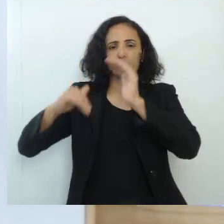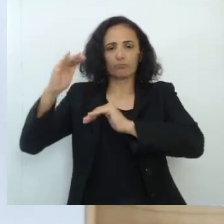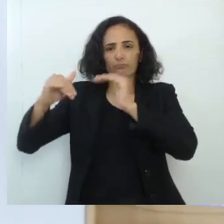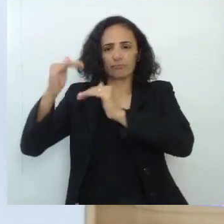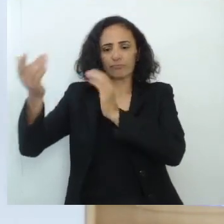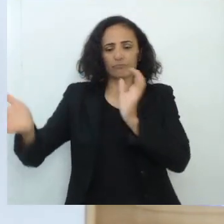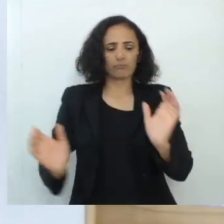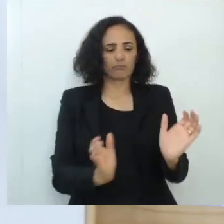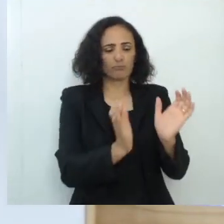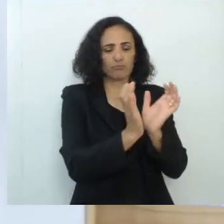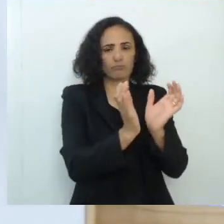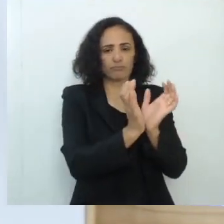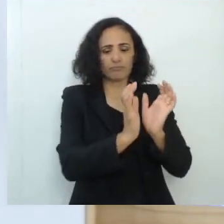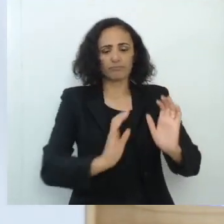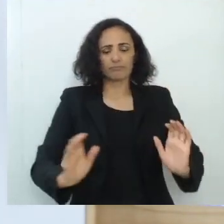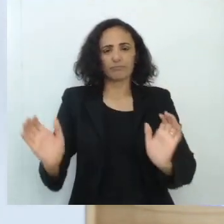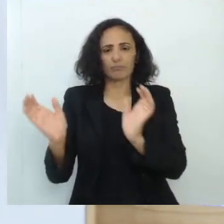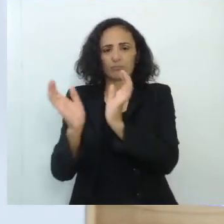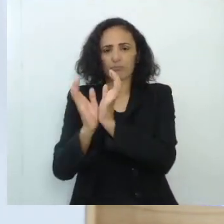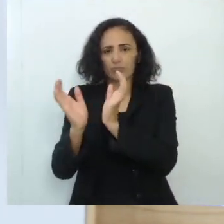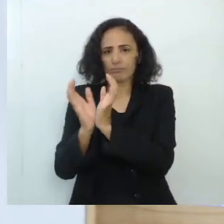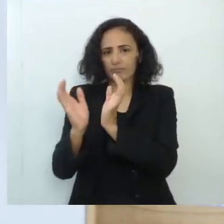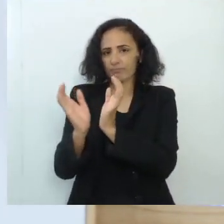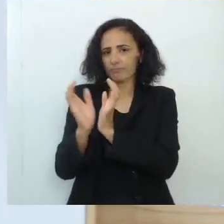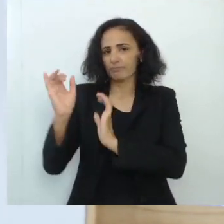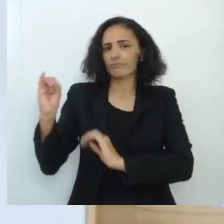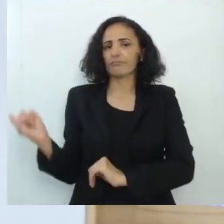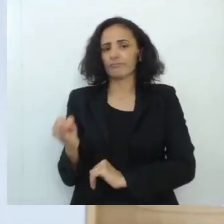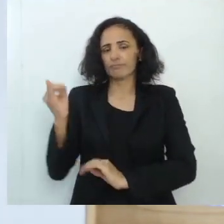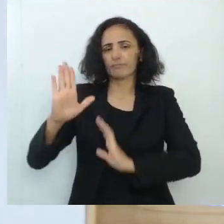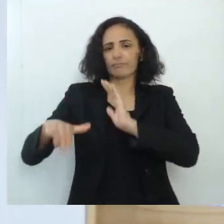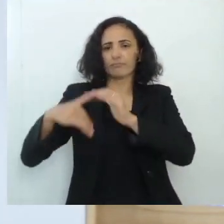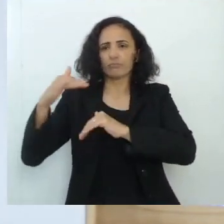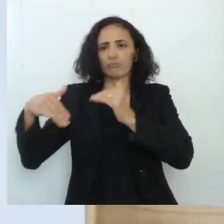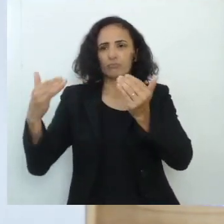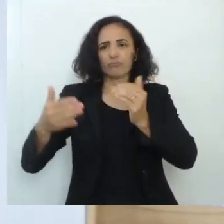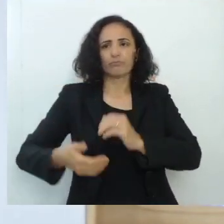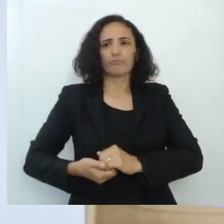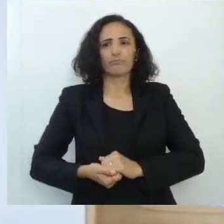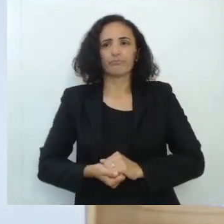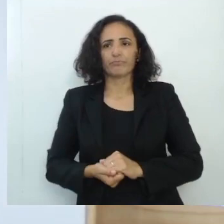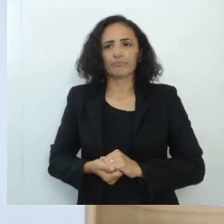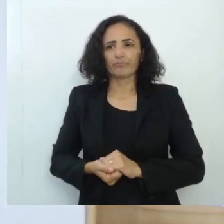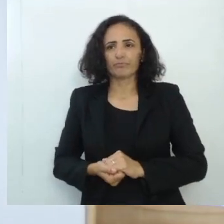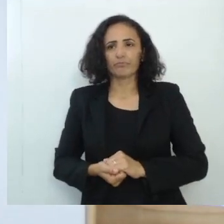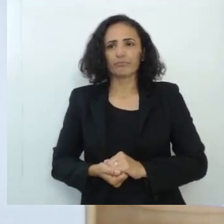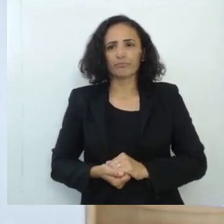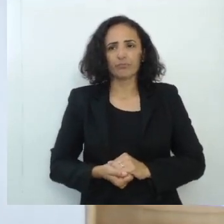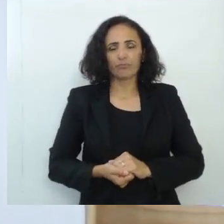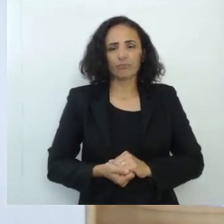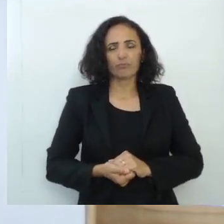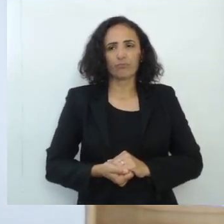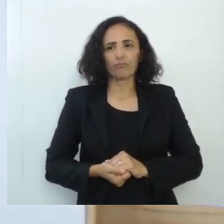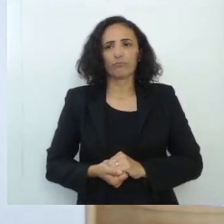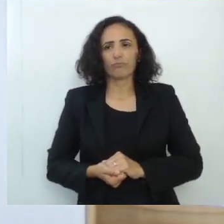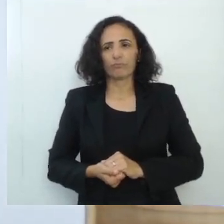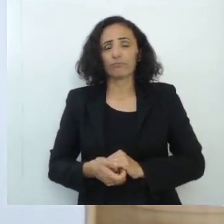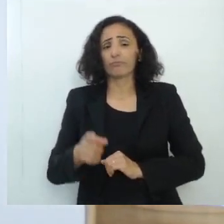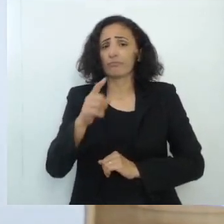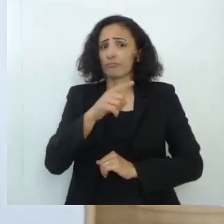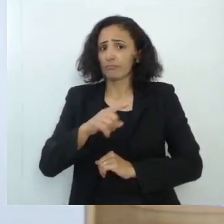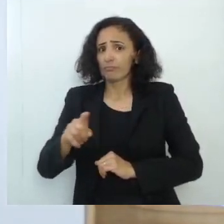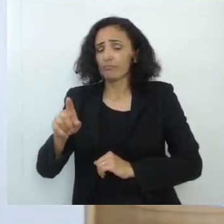briófitas, ó. Essas plantas aqui, elas já formam tecidos. Lembrem que planta também tem seus